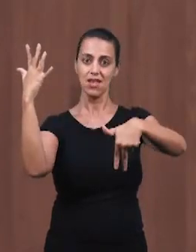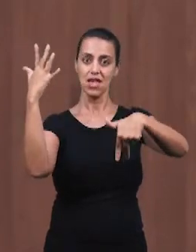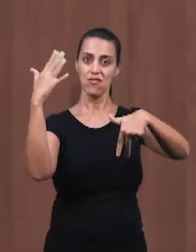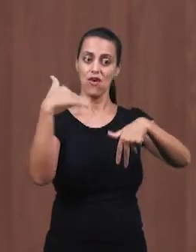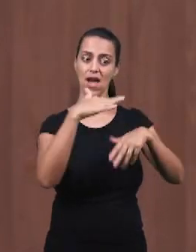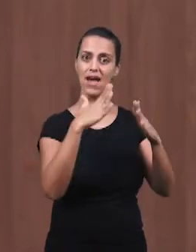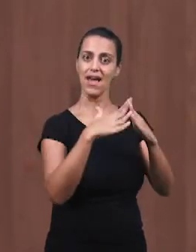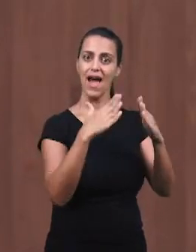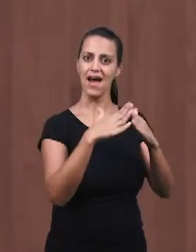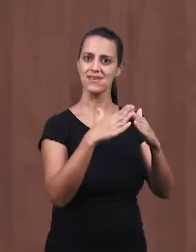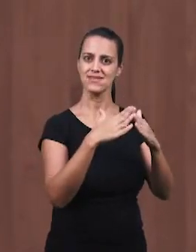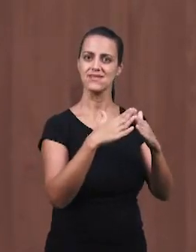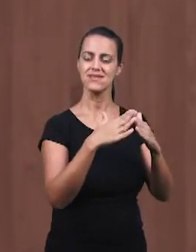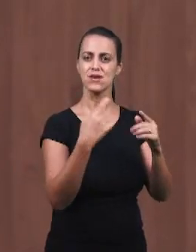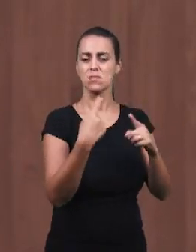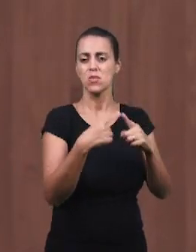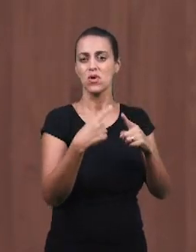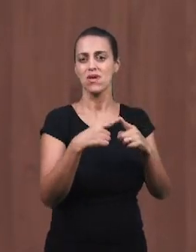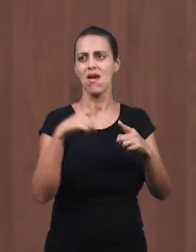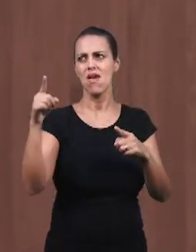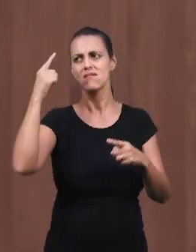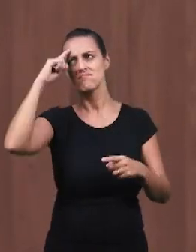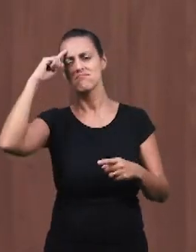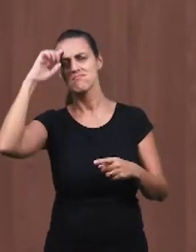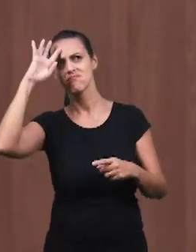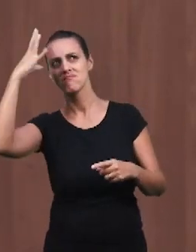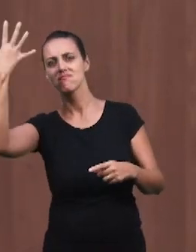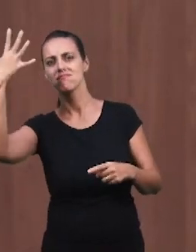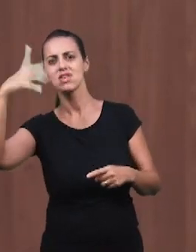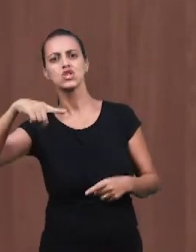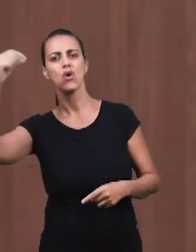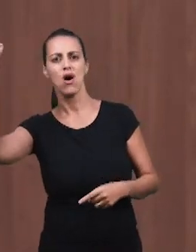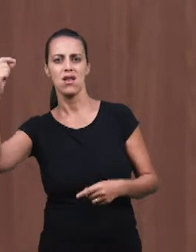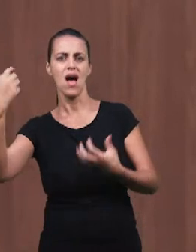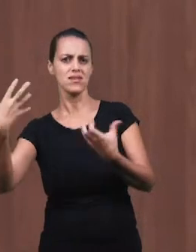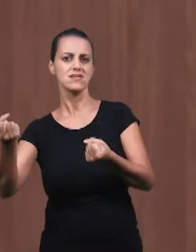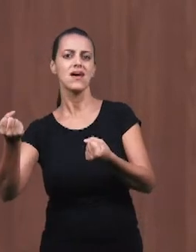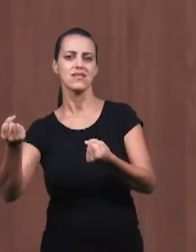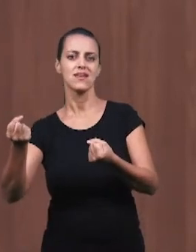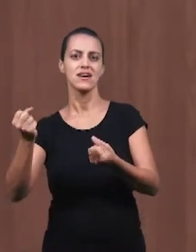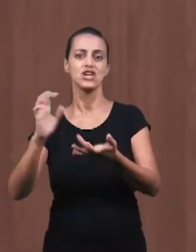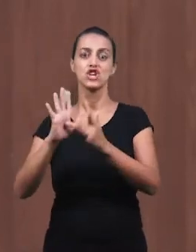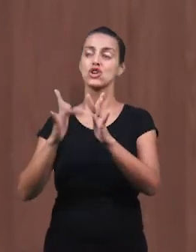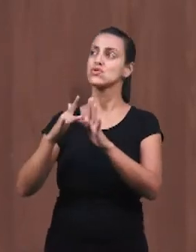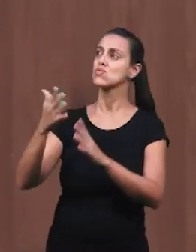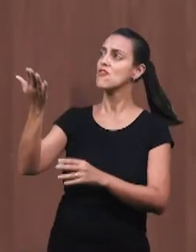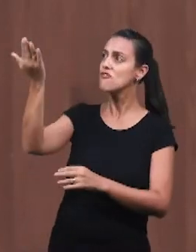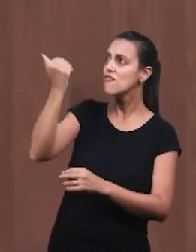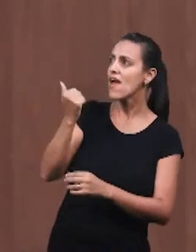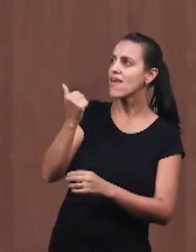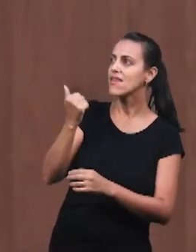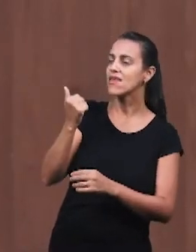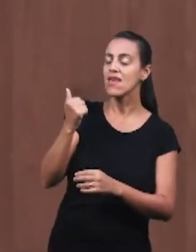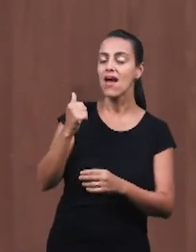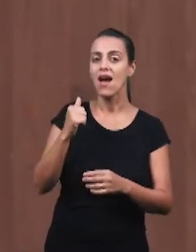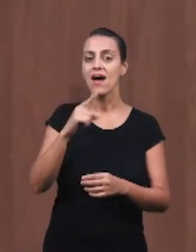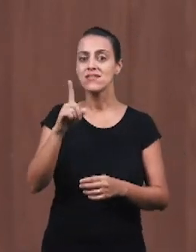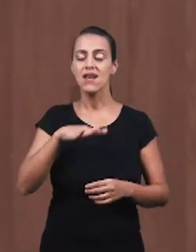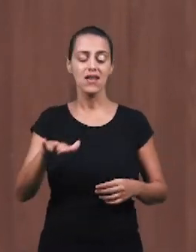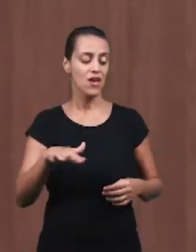Jesus em sua casa. Porque descer era uma decisão de Zaqueu, era uma aceitação ao chamado de